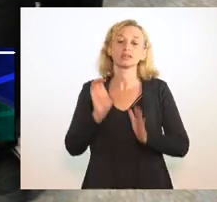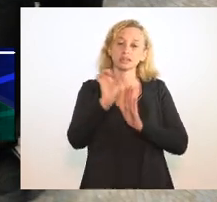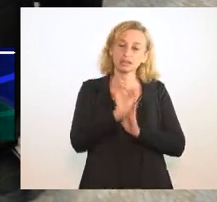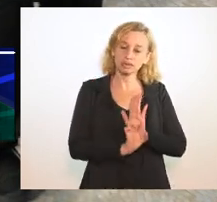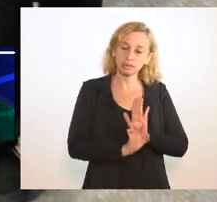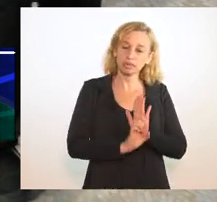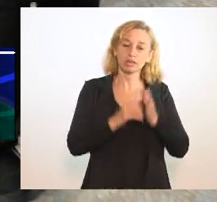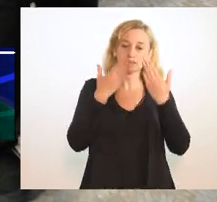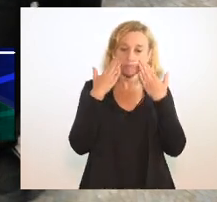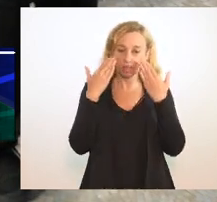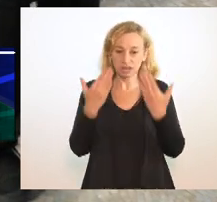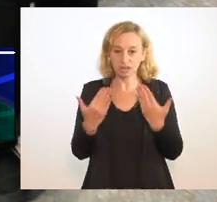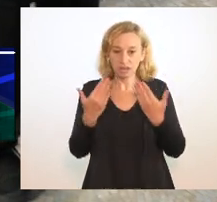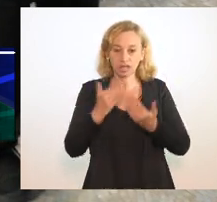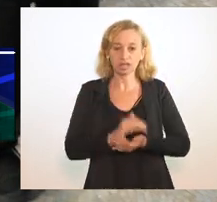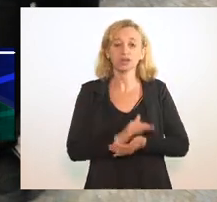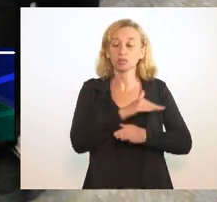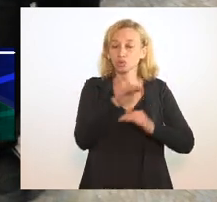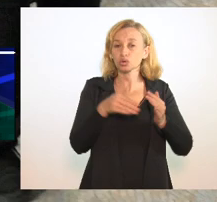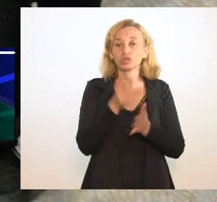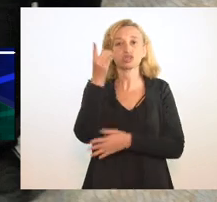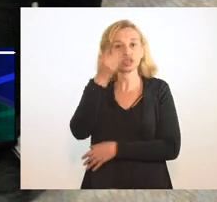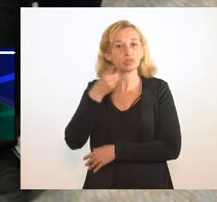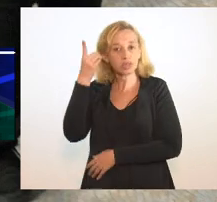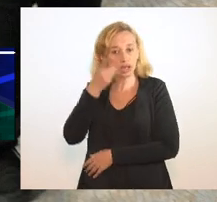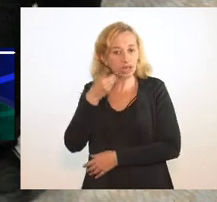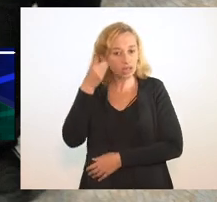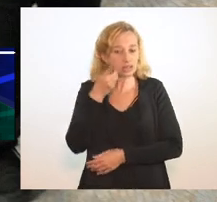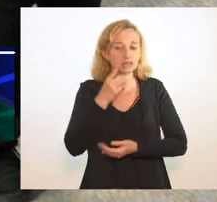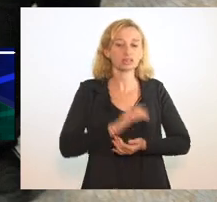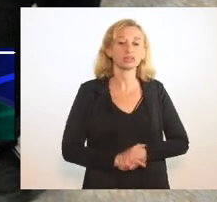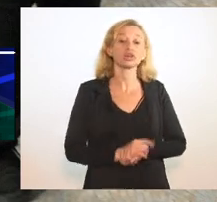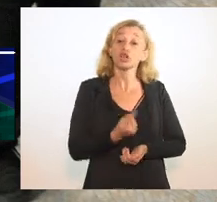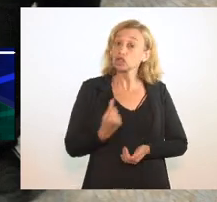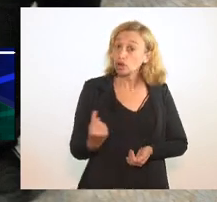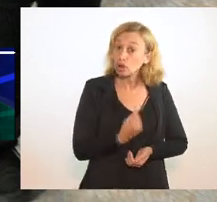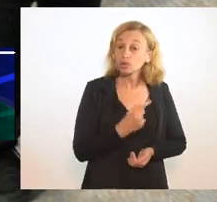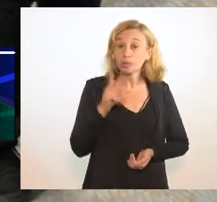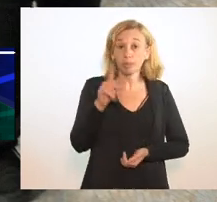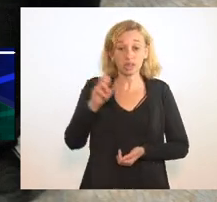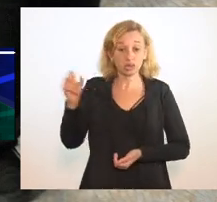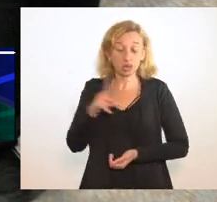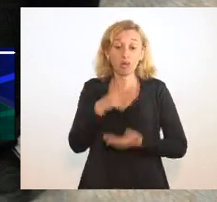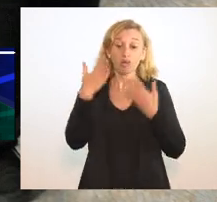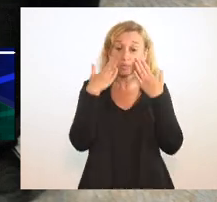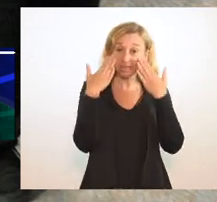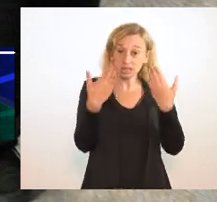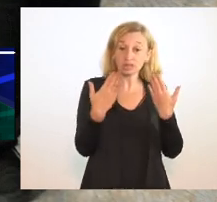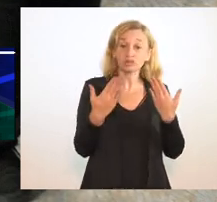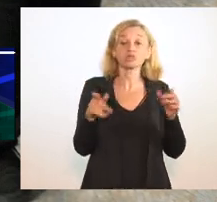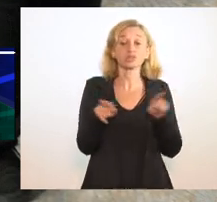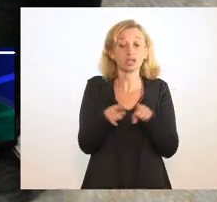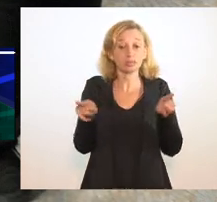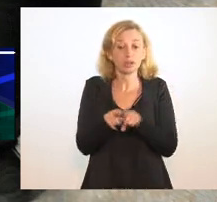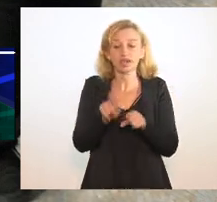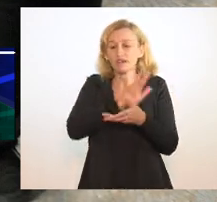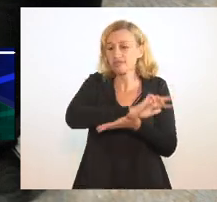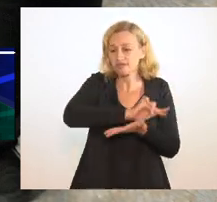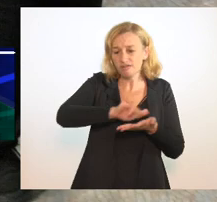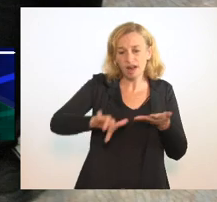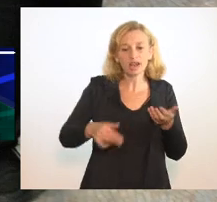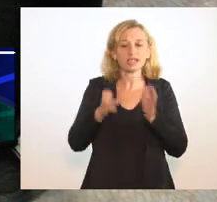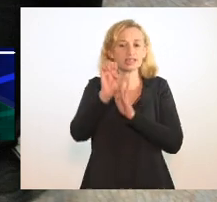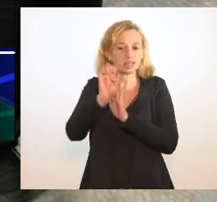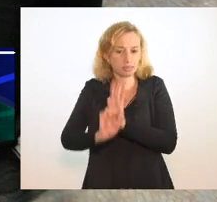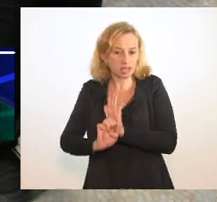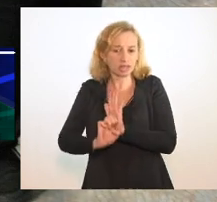emendas apresentadas por todos os deputados e deputadas, nós do PSOL apresentamos também uma série de